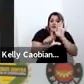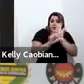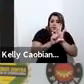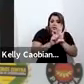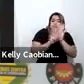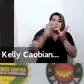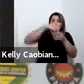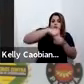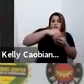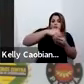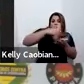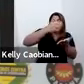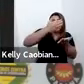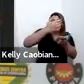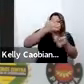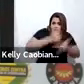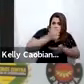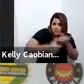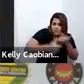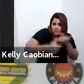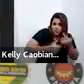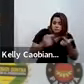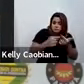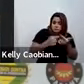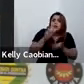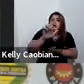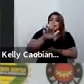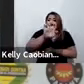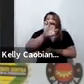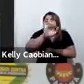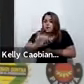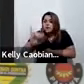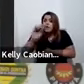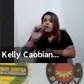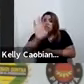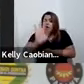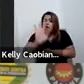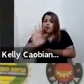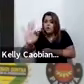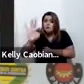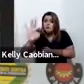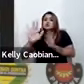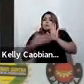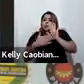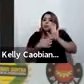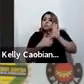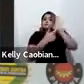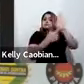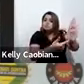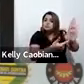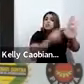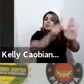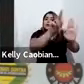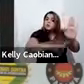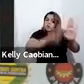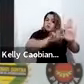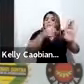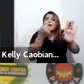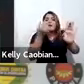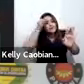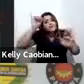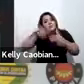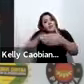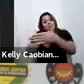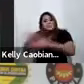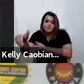sempre quisemos aproveitar junto à empresa, propor à empresa que utilizasse, para não ter que demitir os